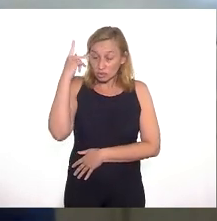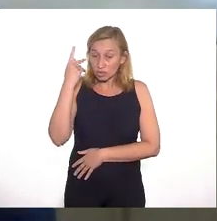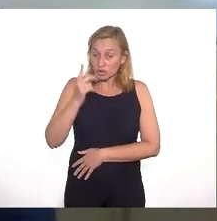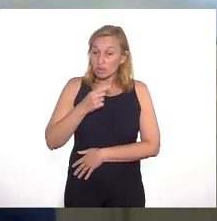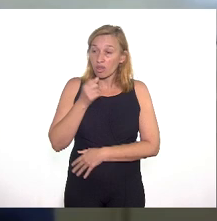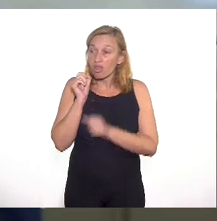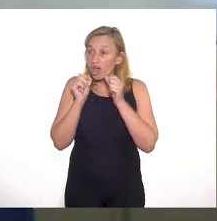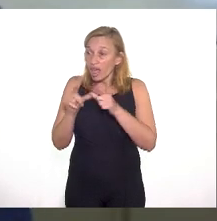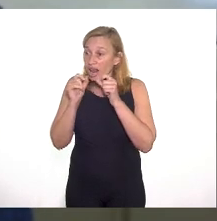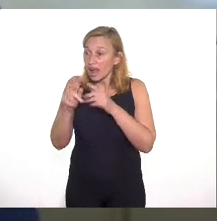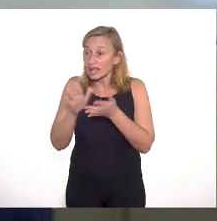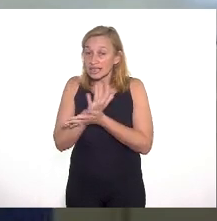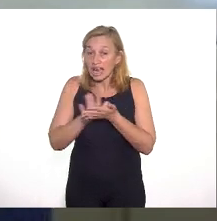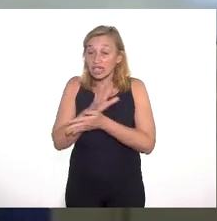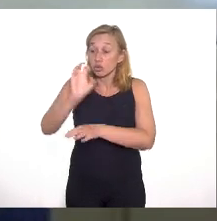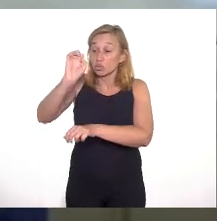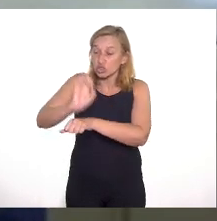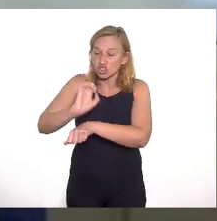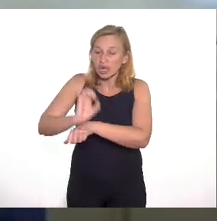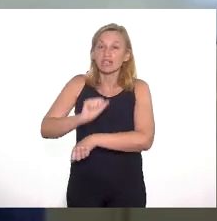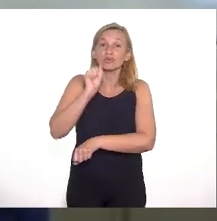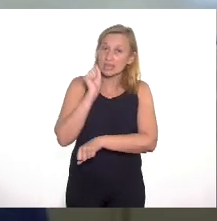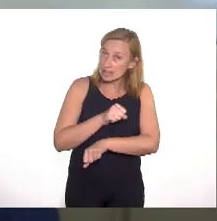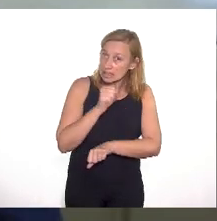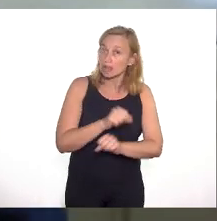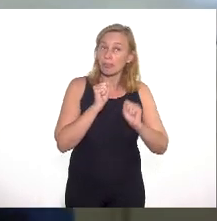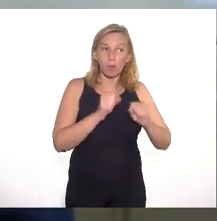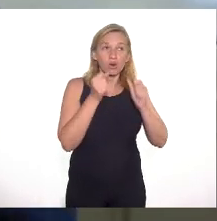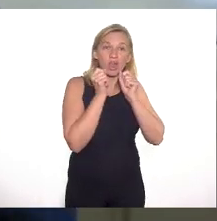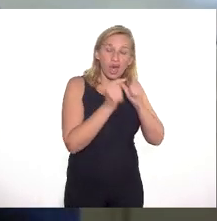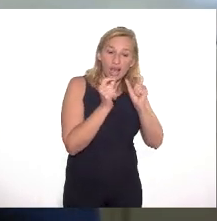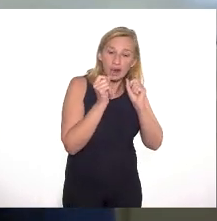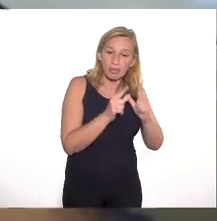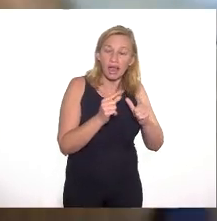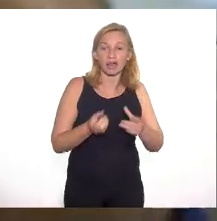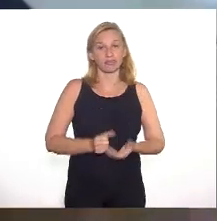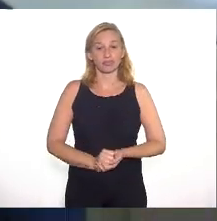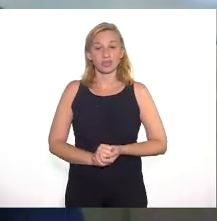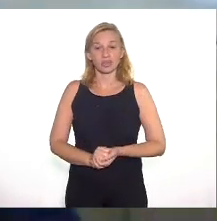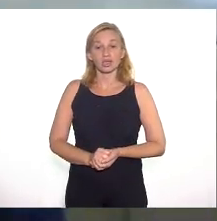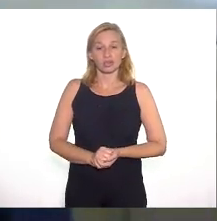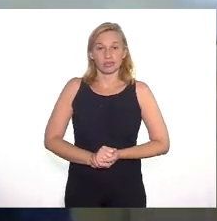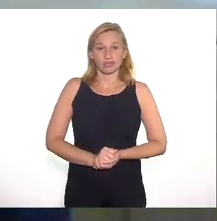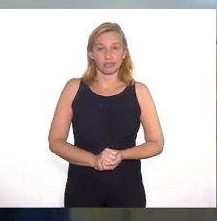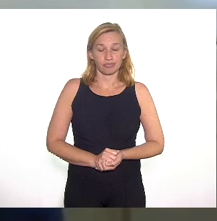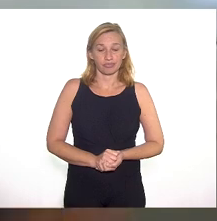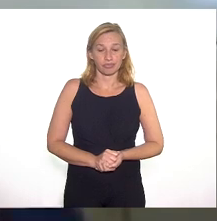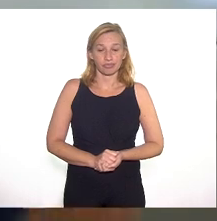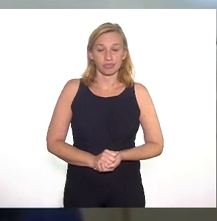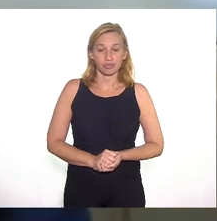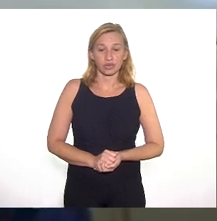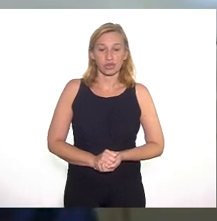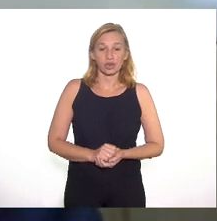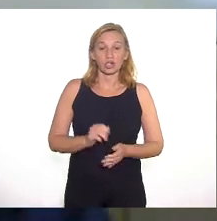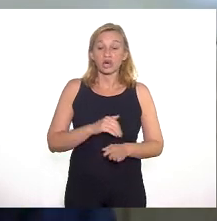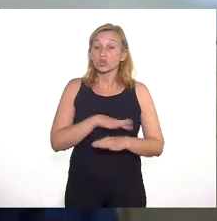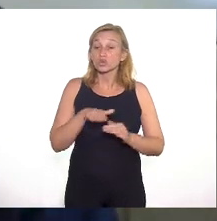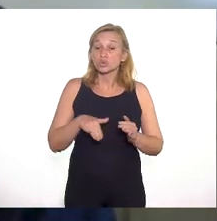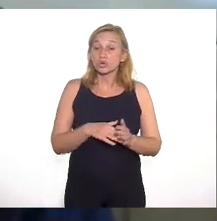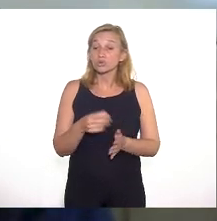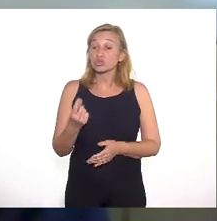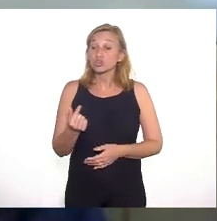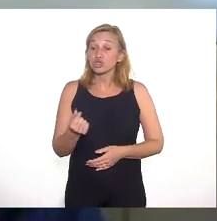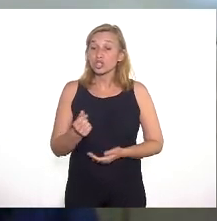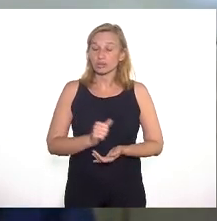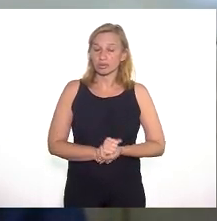Estado, dentro do fundo de transporte, exatamente porque também subsidia todas as tarifas.